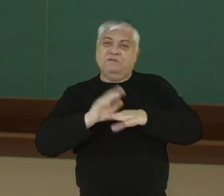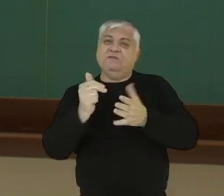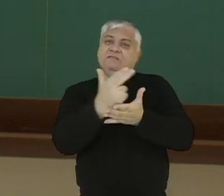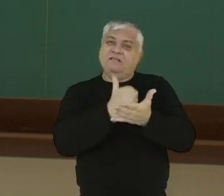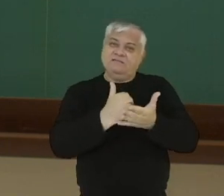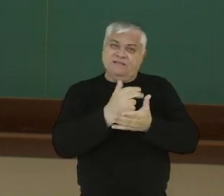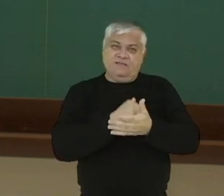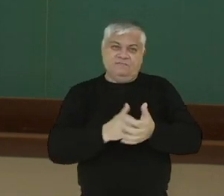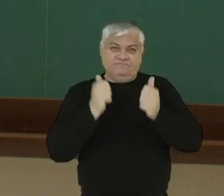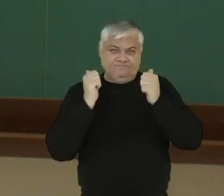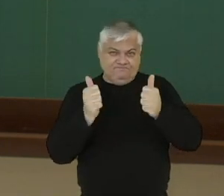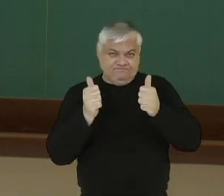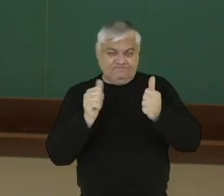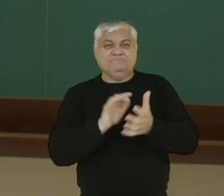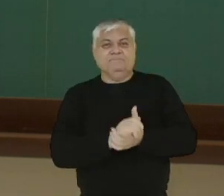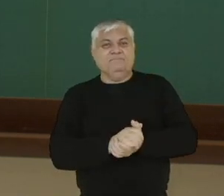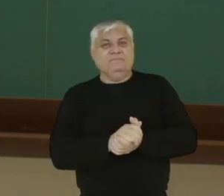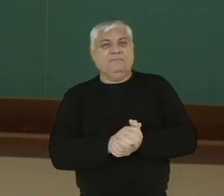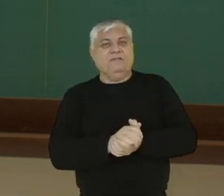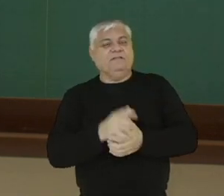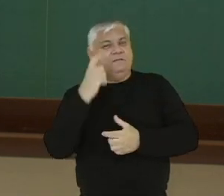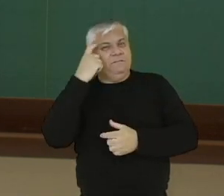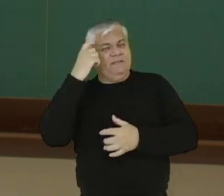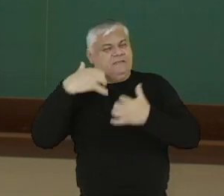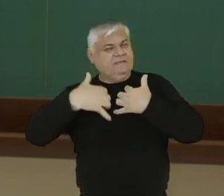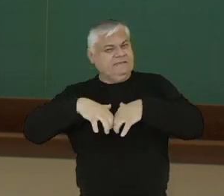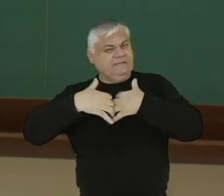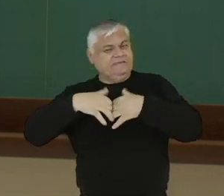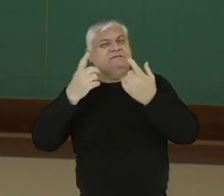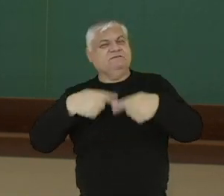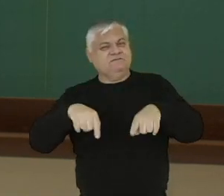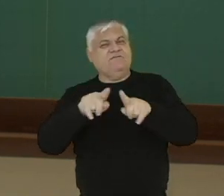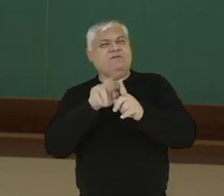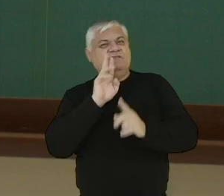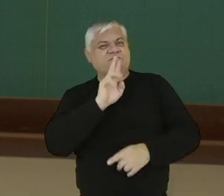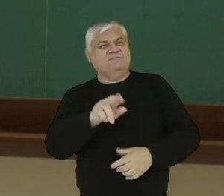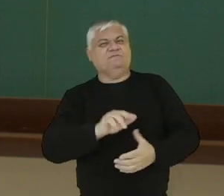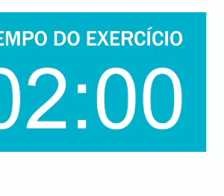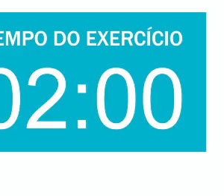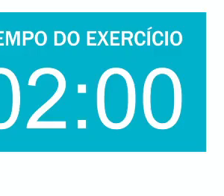de um esquema. Beleza? Então quero que você pense um pouquinho e a gente já volta com a resposta.